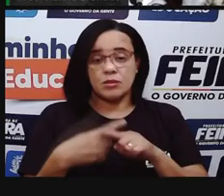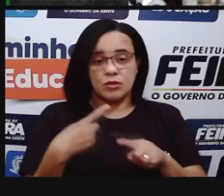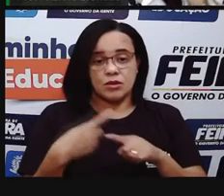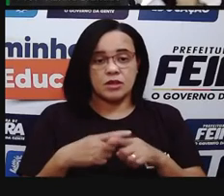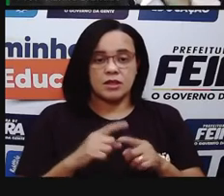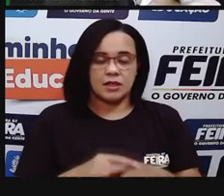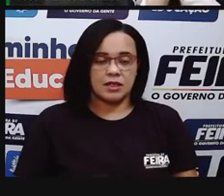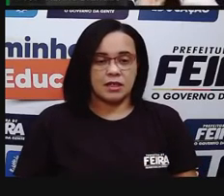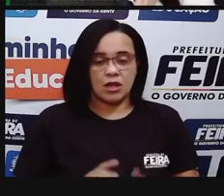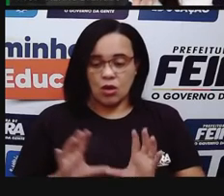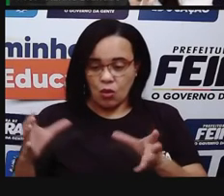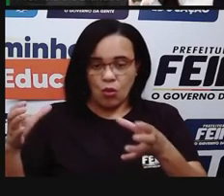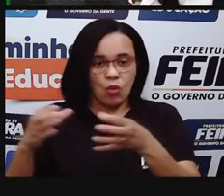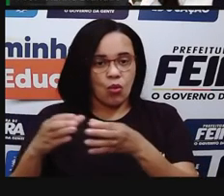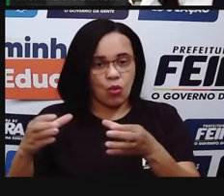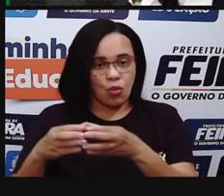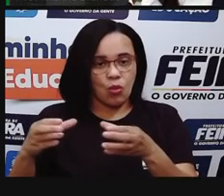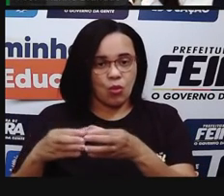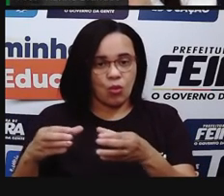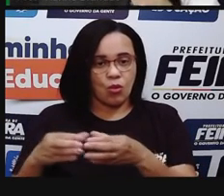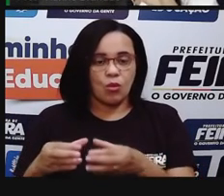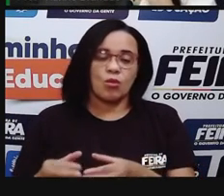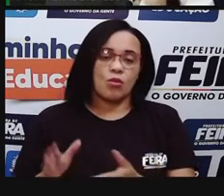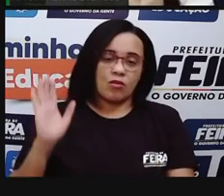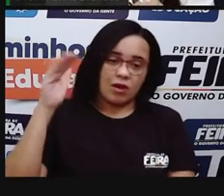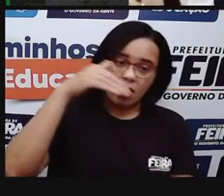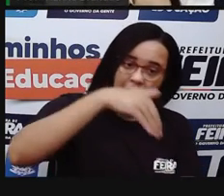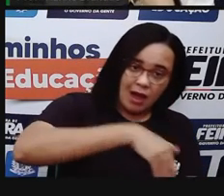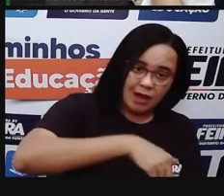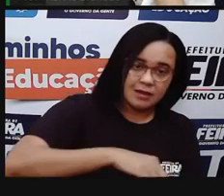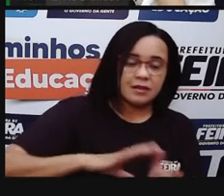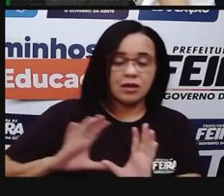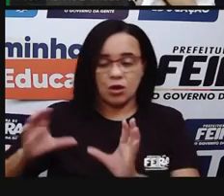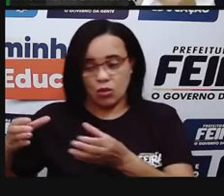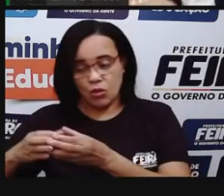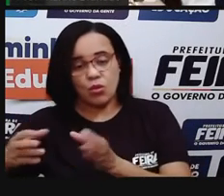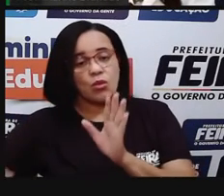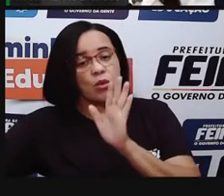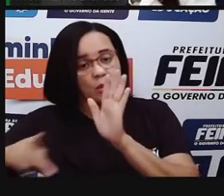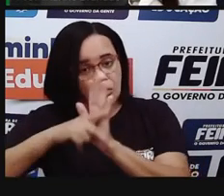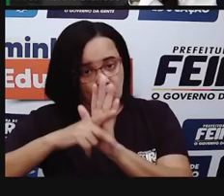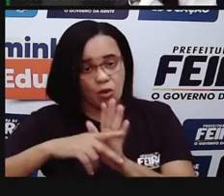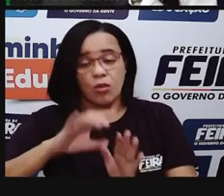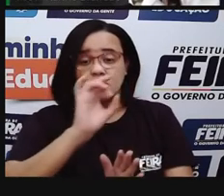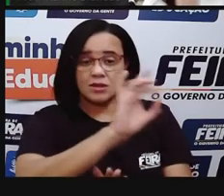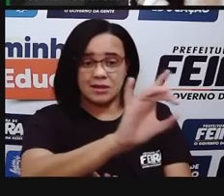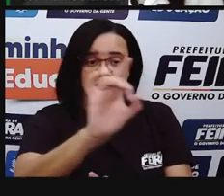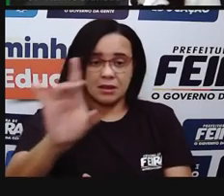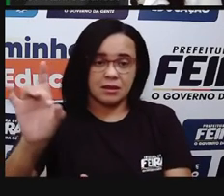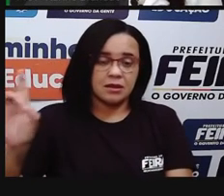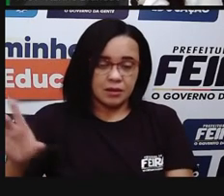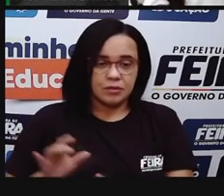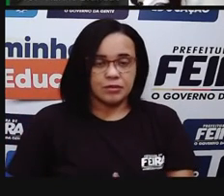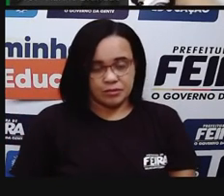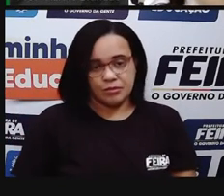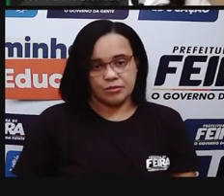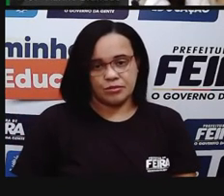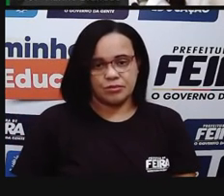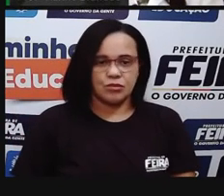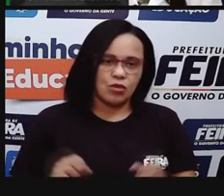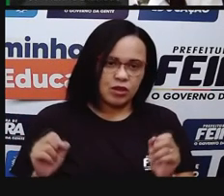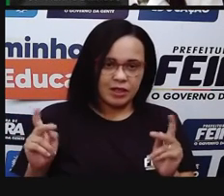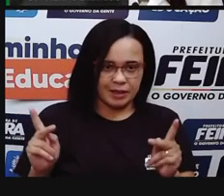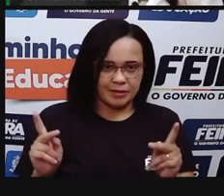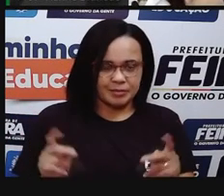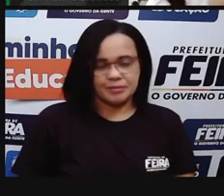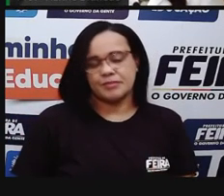Animalia, até a nossa espécie, que é mais restrita à espécie Homo sapiens. Tranquilo?